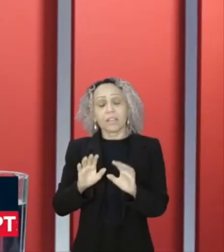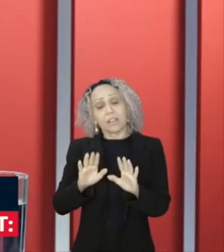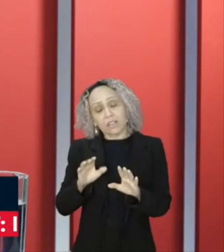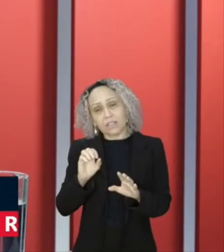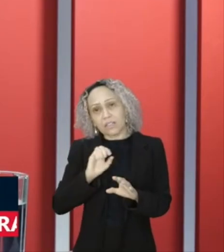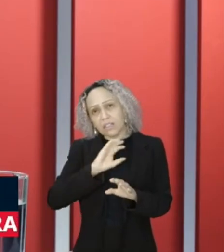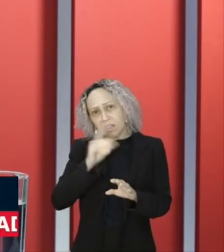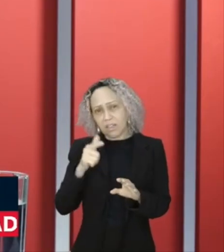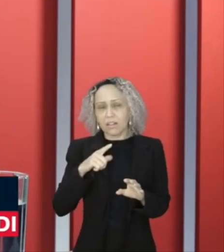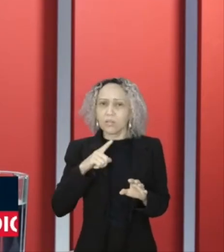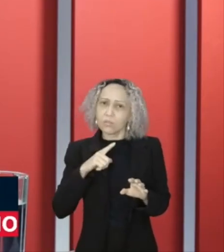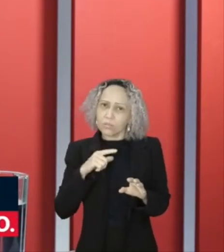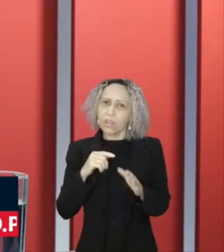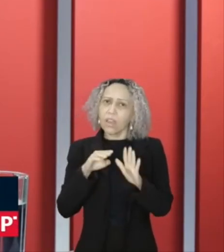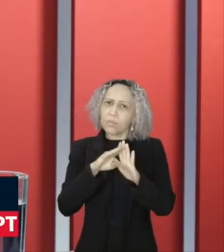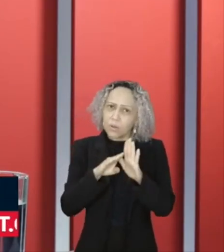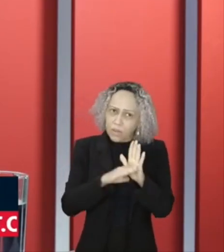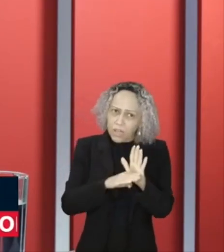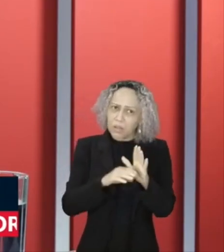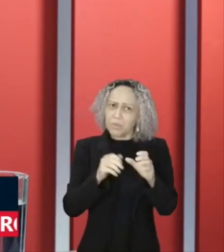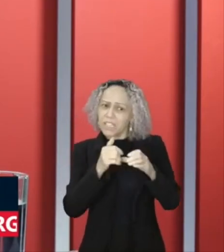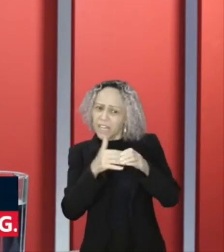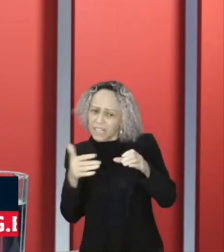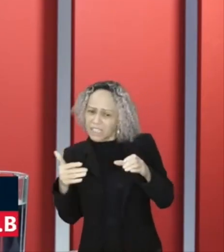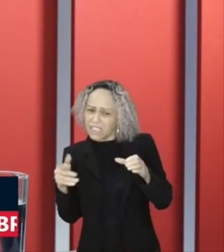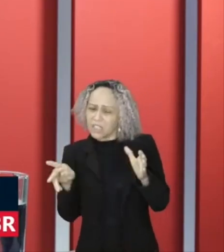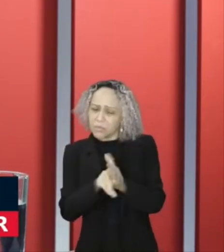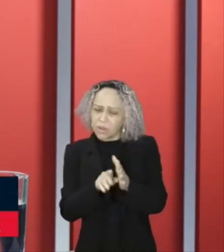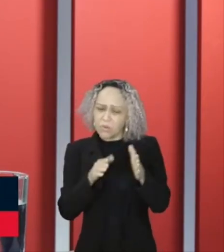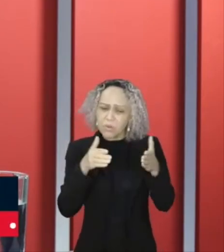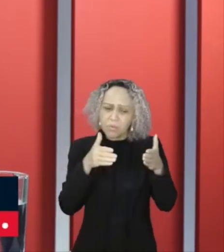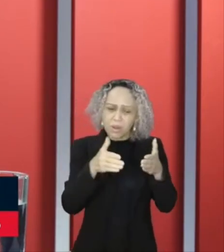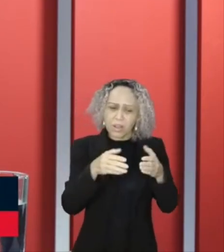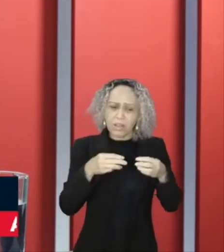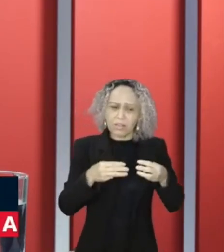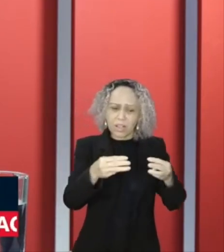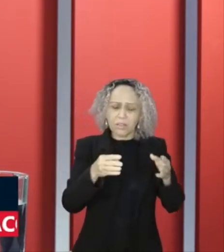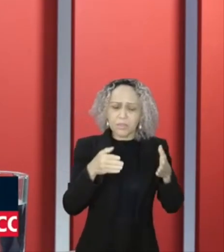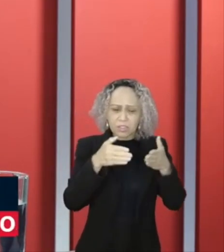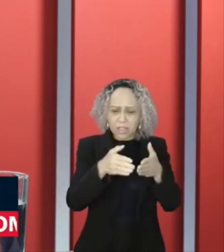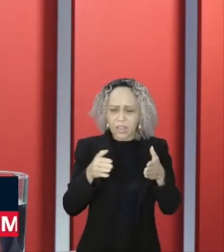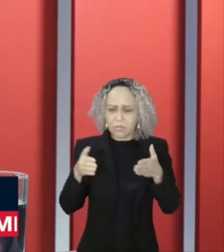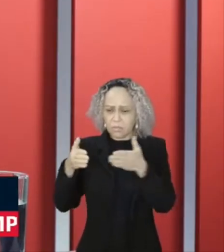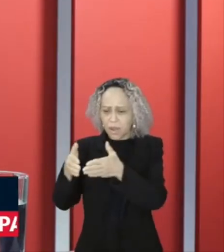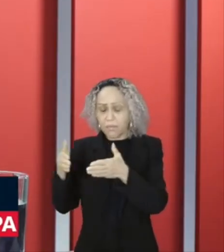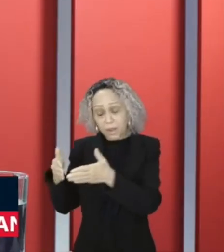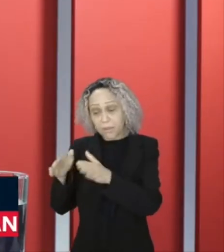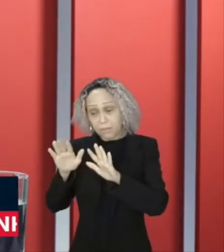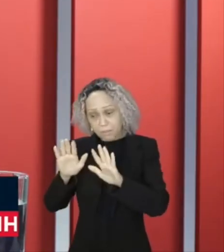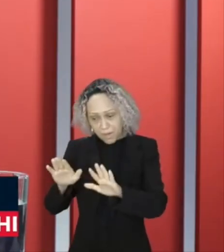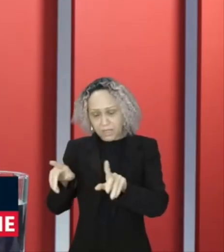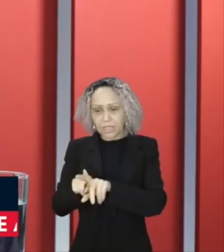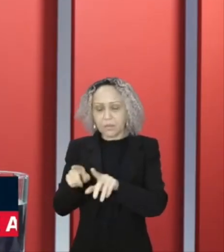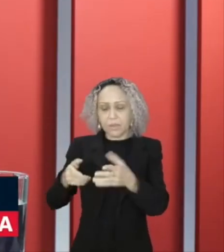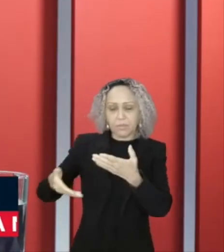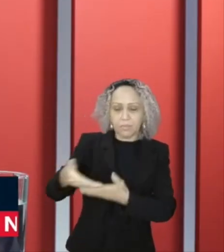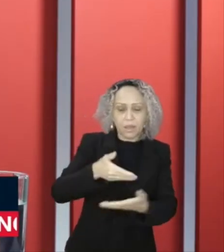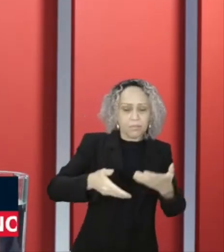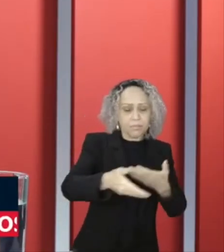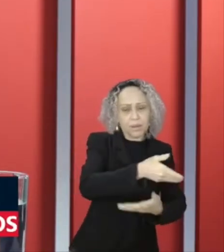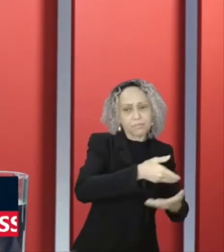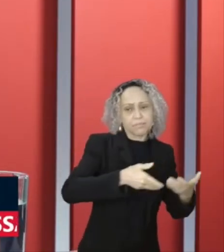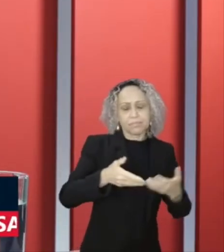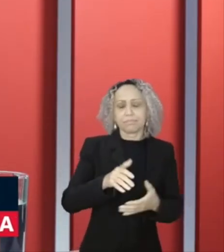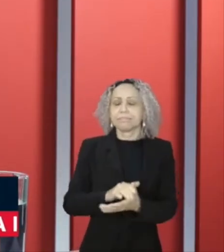né, o programa geral do governo, as ações dos ministérios com a entrega.